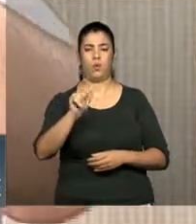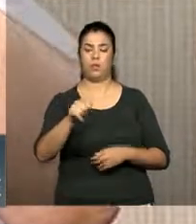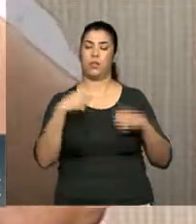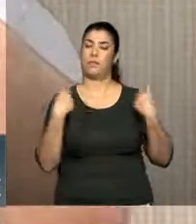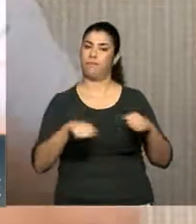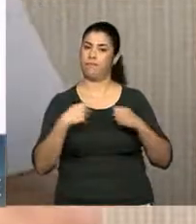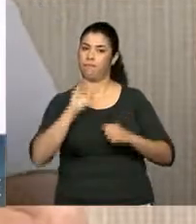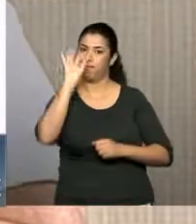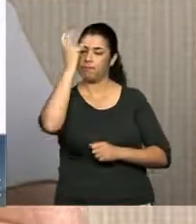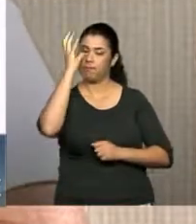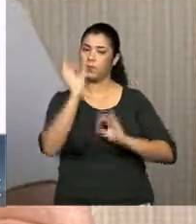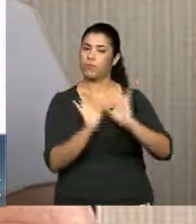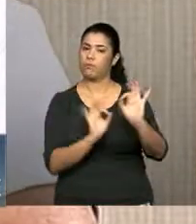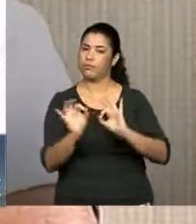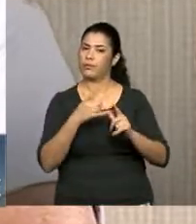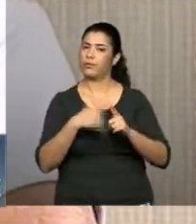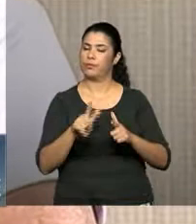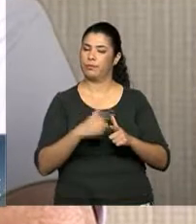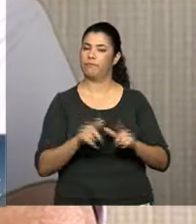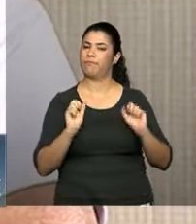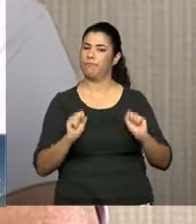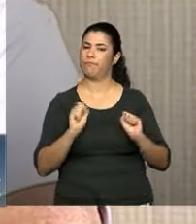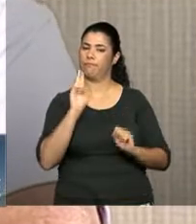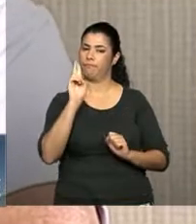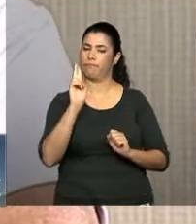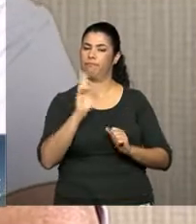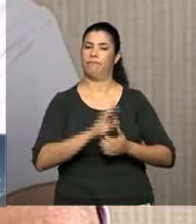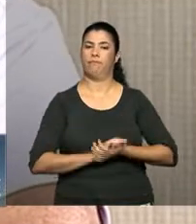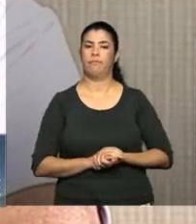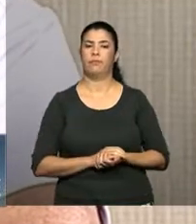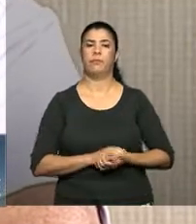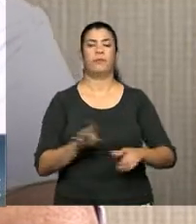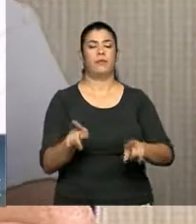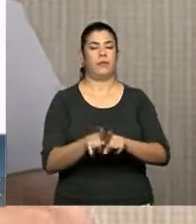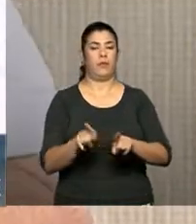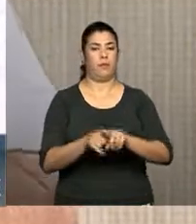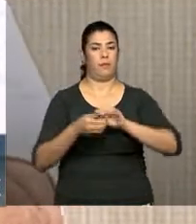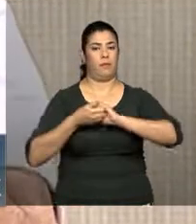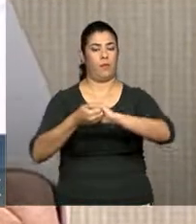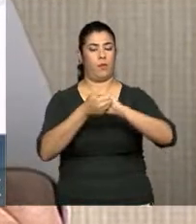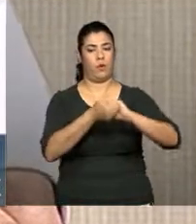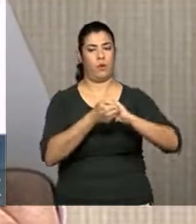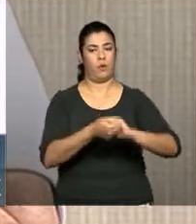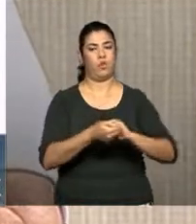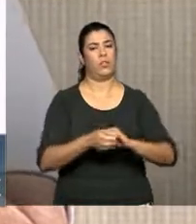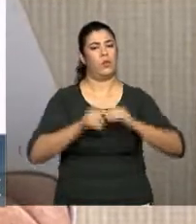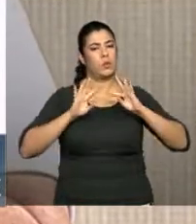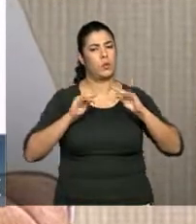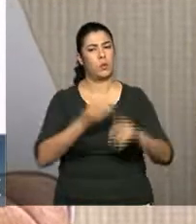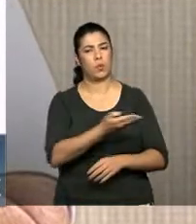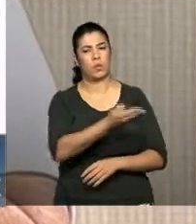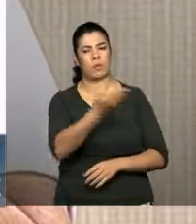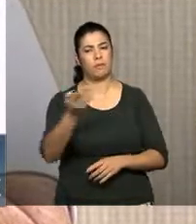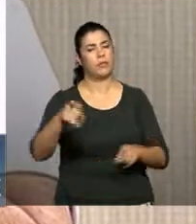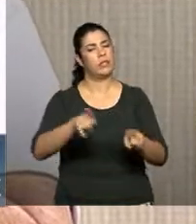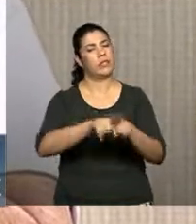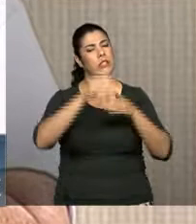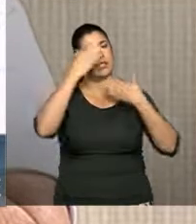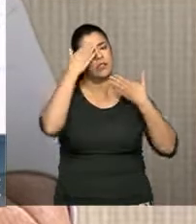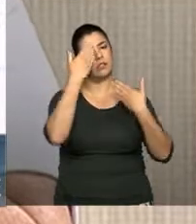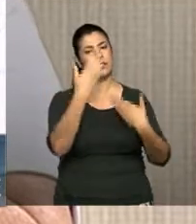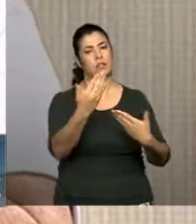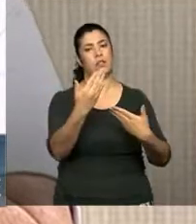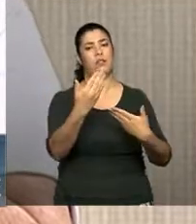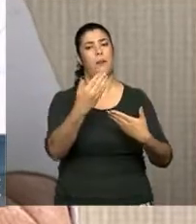estes que esse problema né então a saudando é a todos e agradecendo é